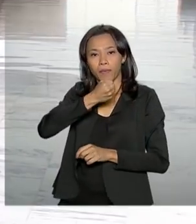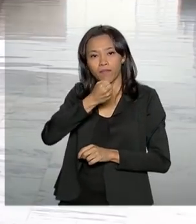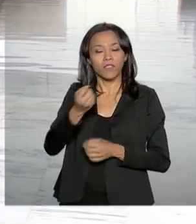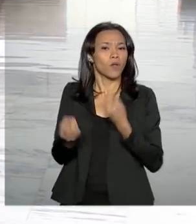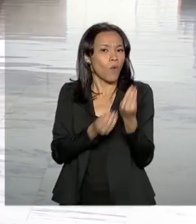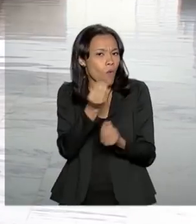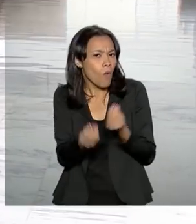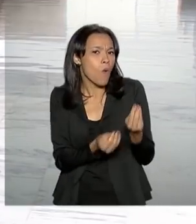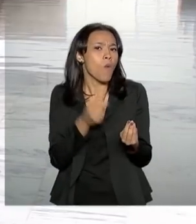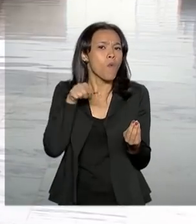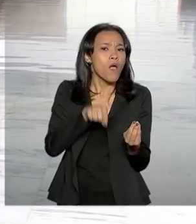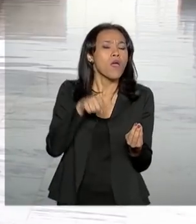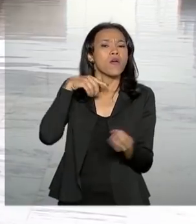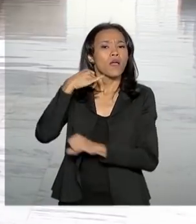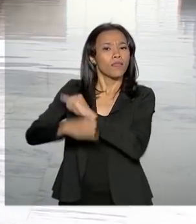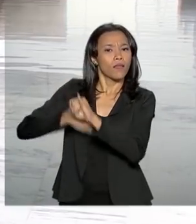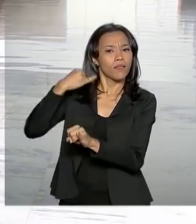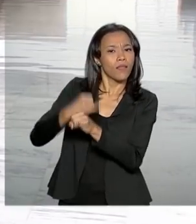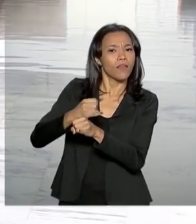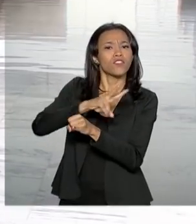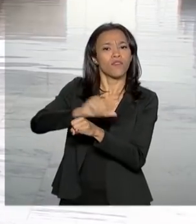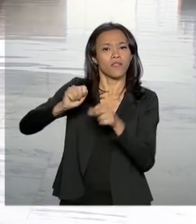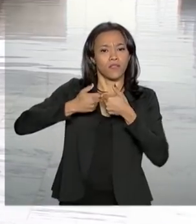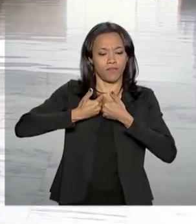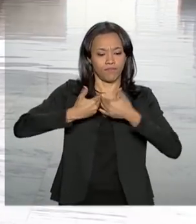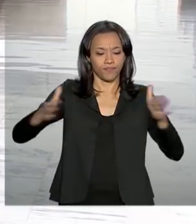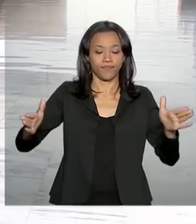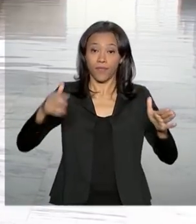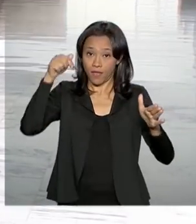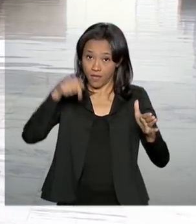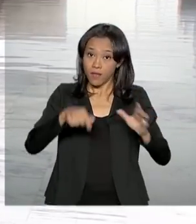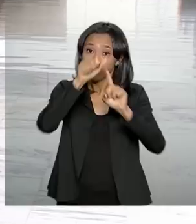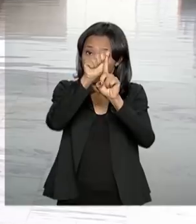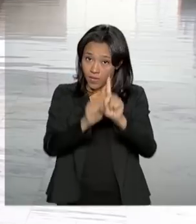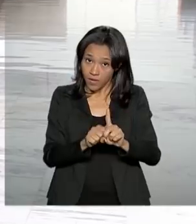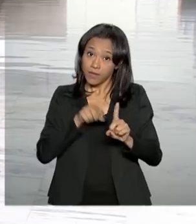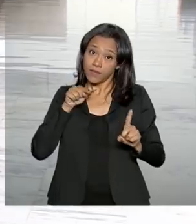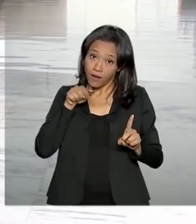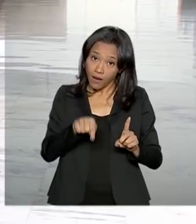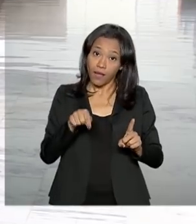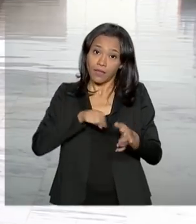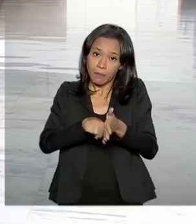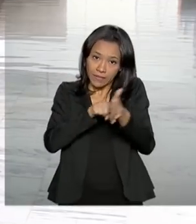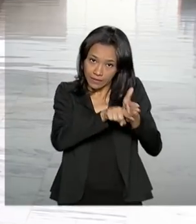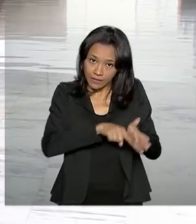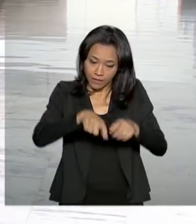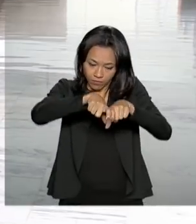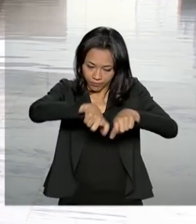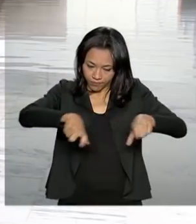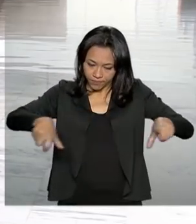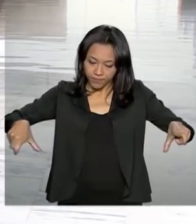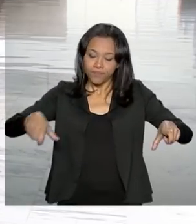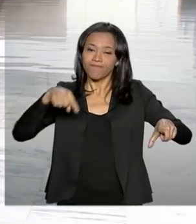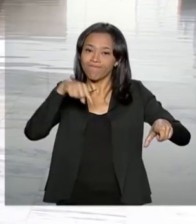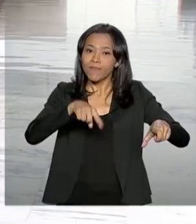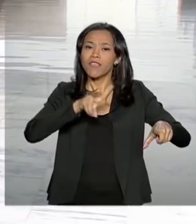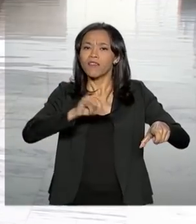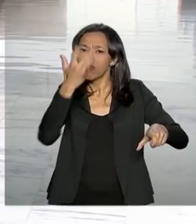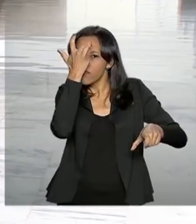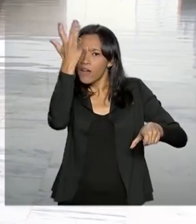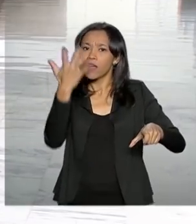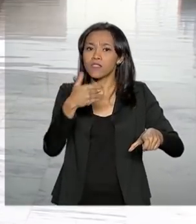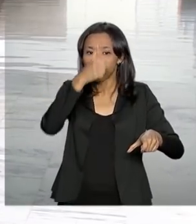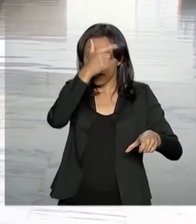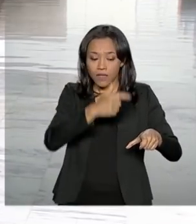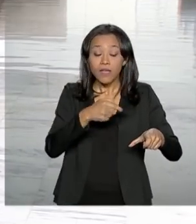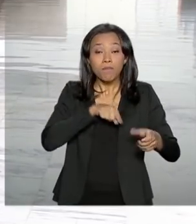o sistema de internet que vai ser inaugurado ainda este mês em Comandante Ferraz, que vai facilitar a comunicação dos